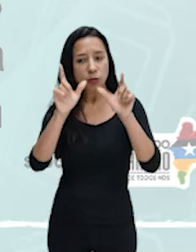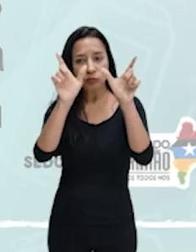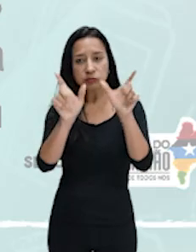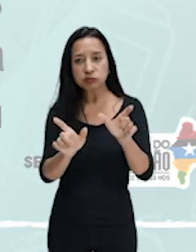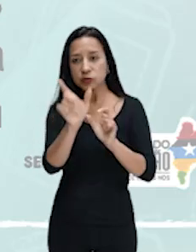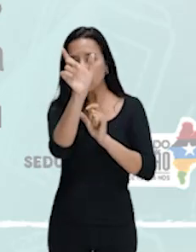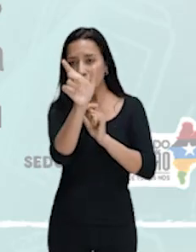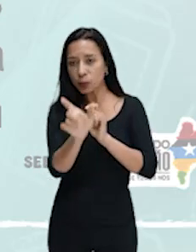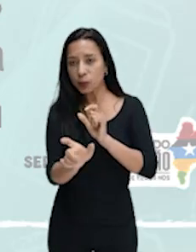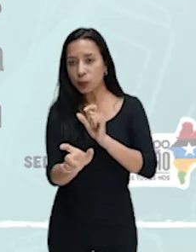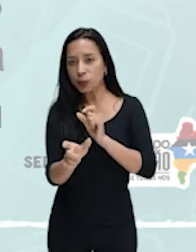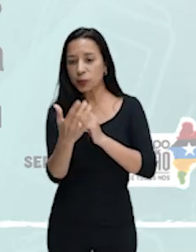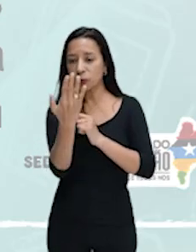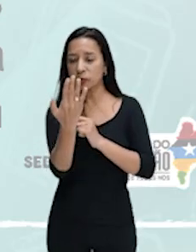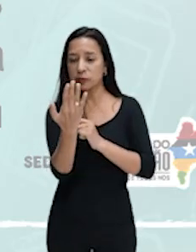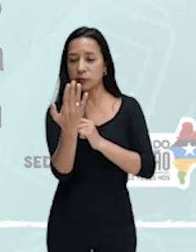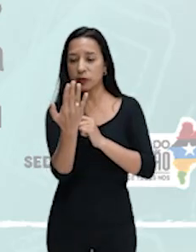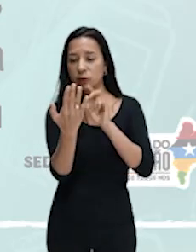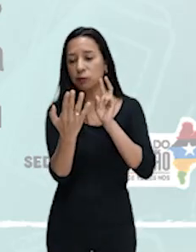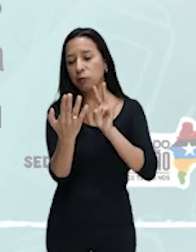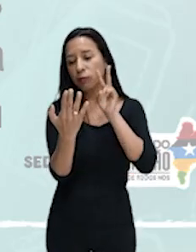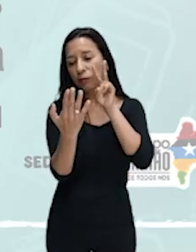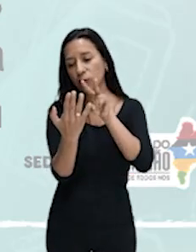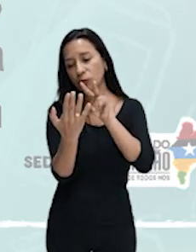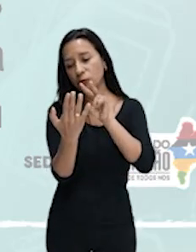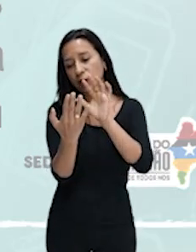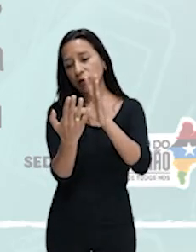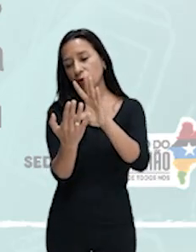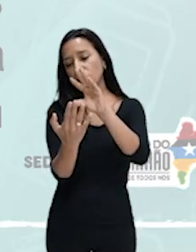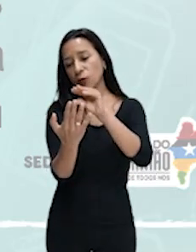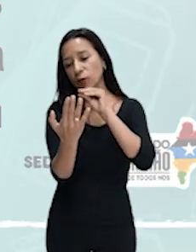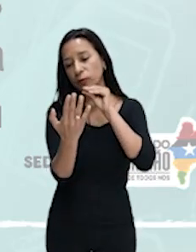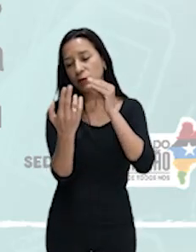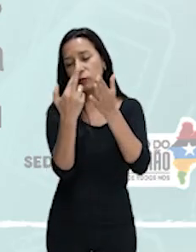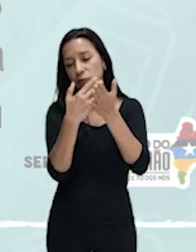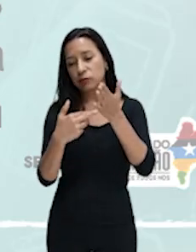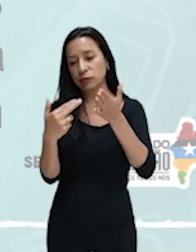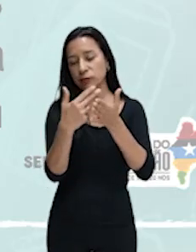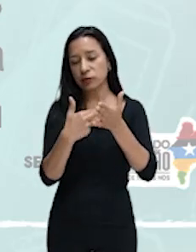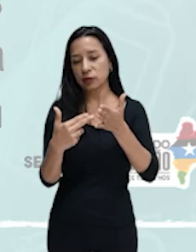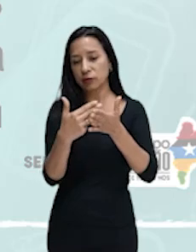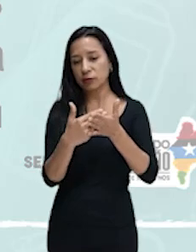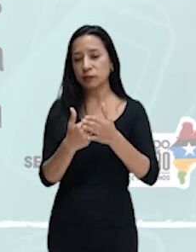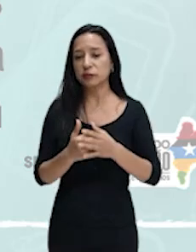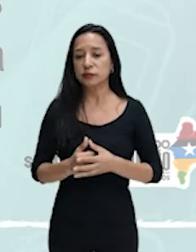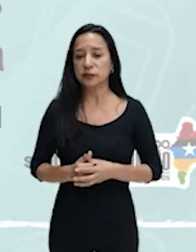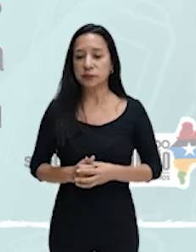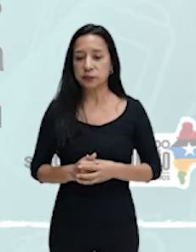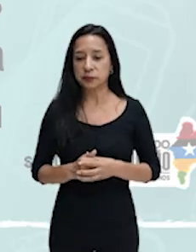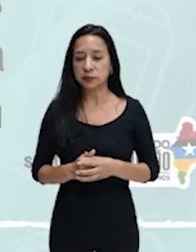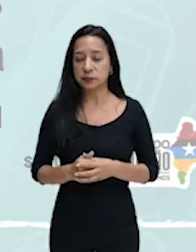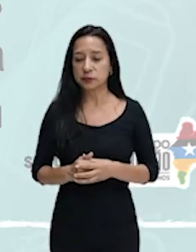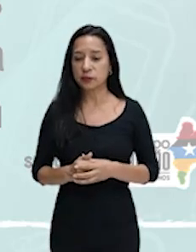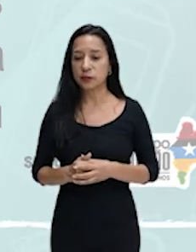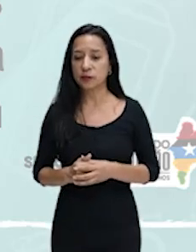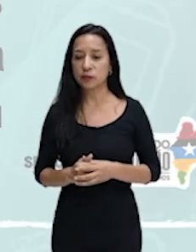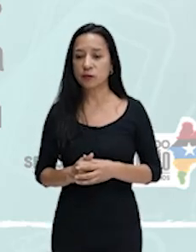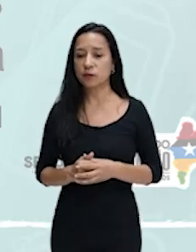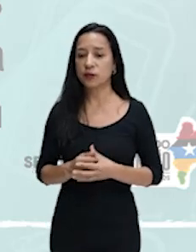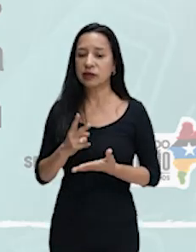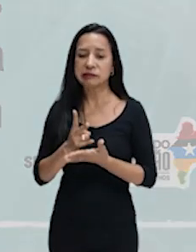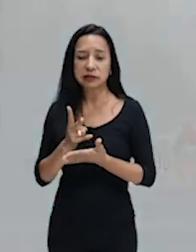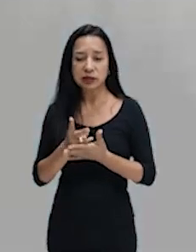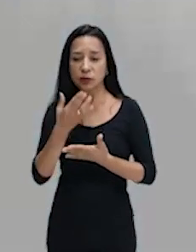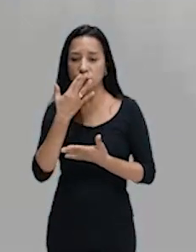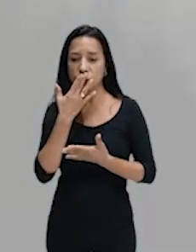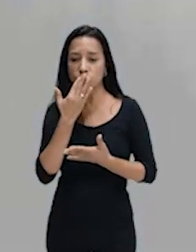com cores fortes e traços marcantes, características que se tornaram marcas registradas de suas obras, assim como de